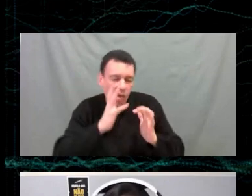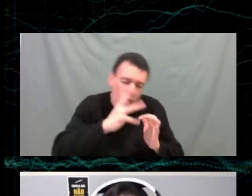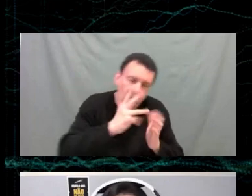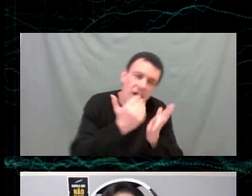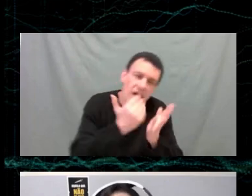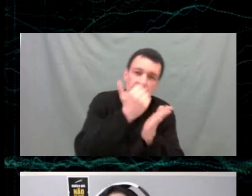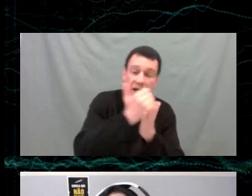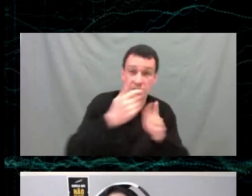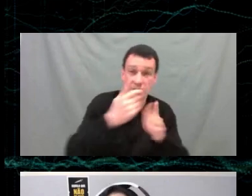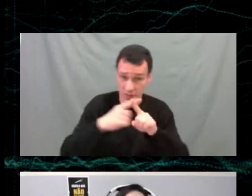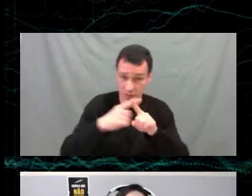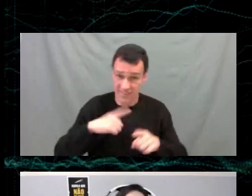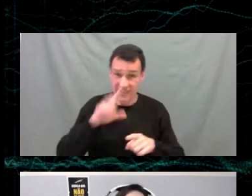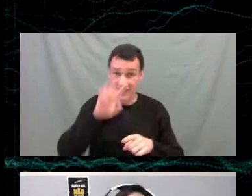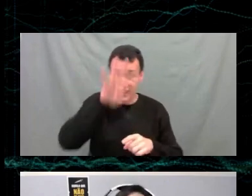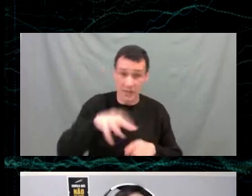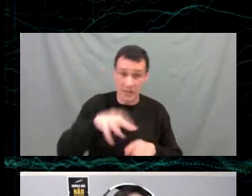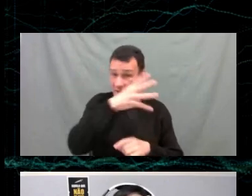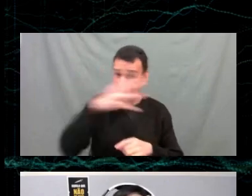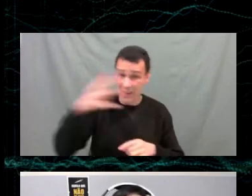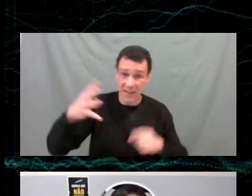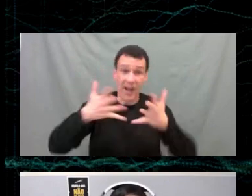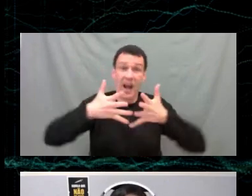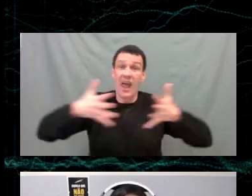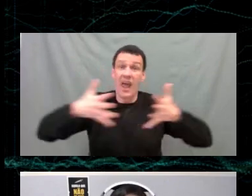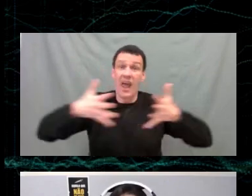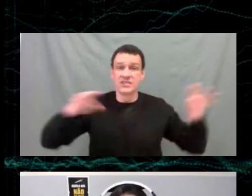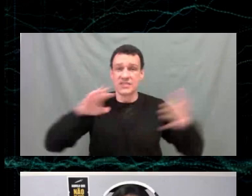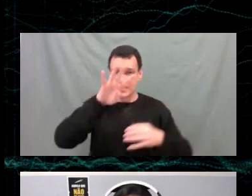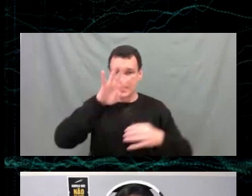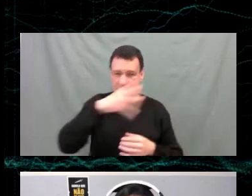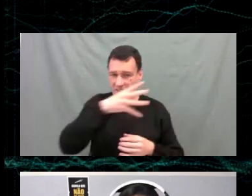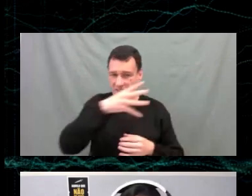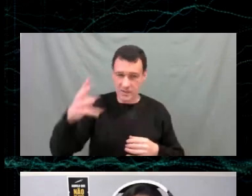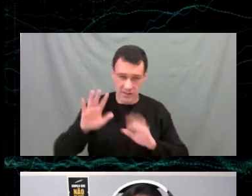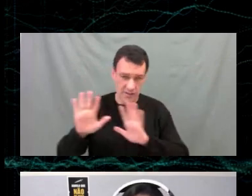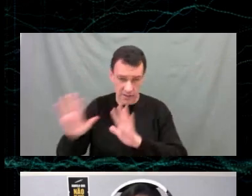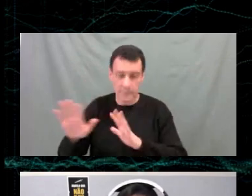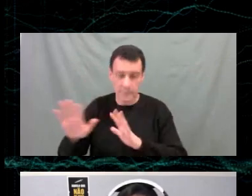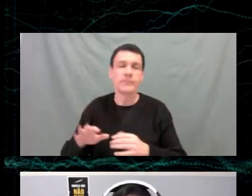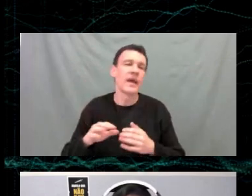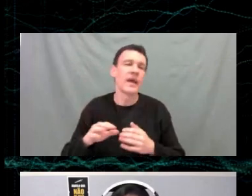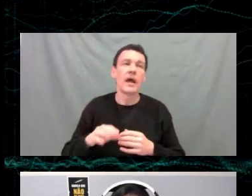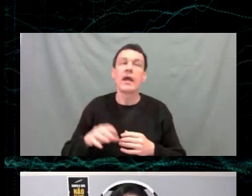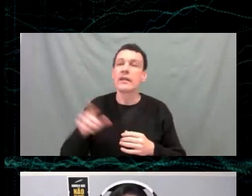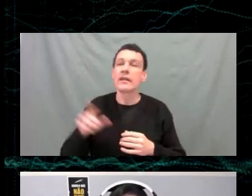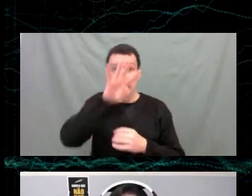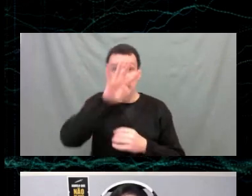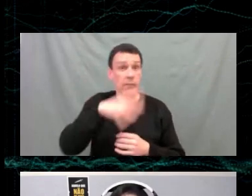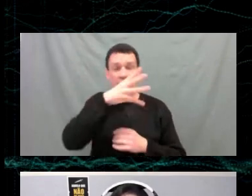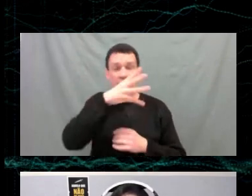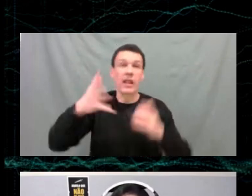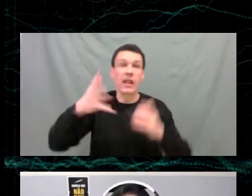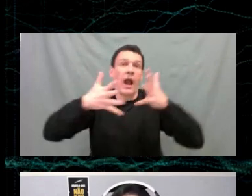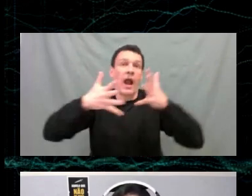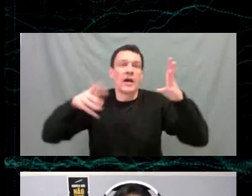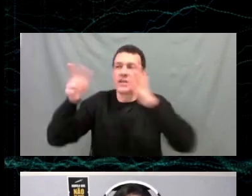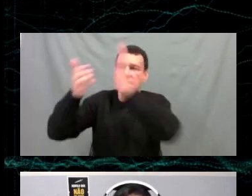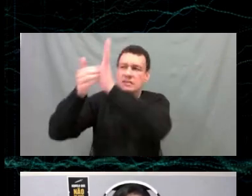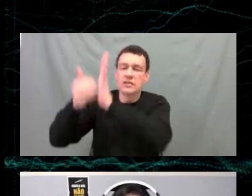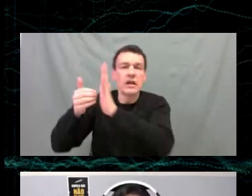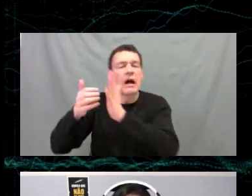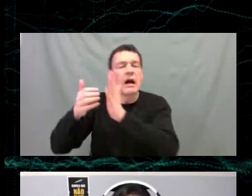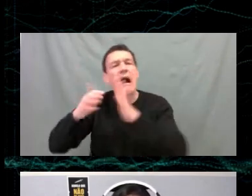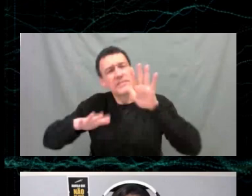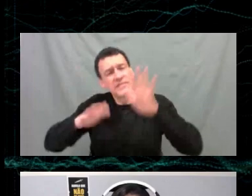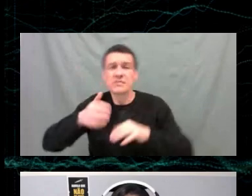dos ABIX, você precisa pensar se é uma boa você fazer um particionamento. Então, eu deixei um link aqui que